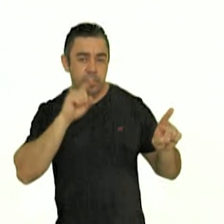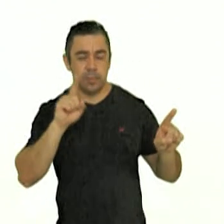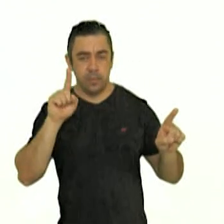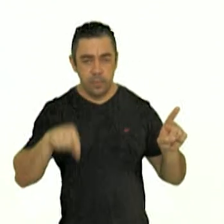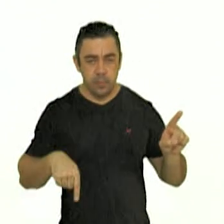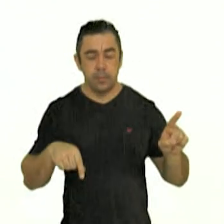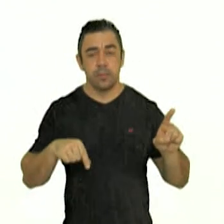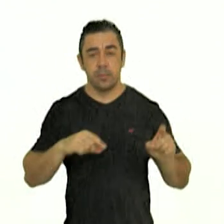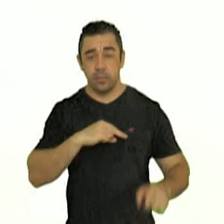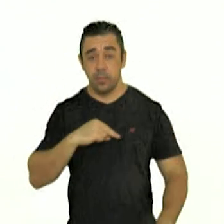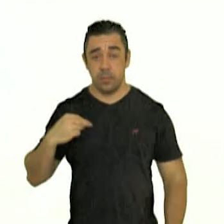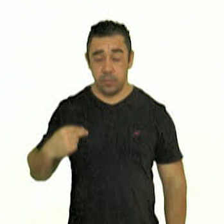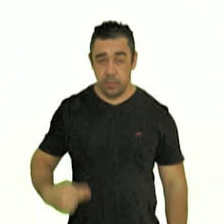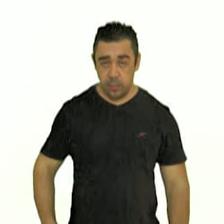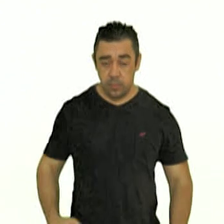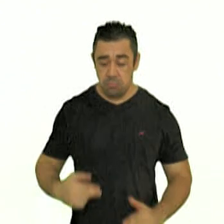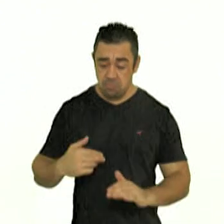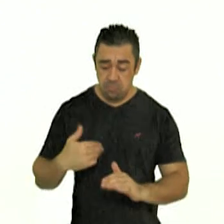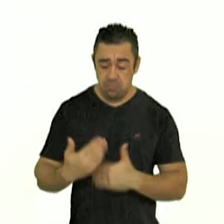né? E a China